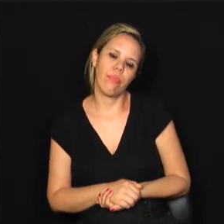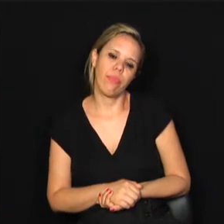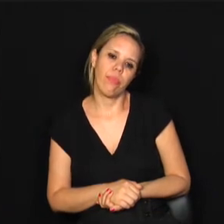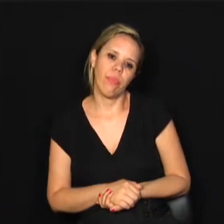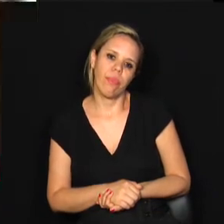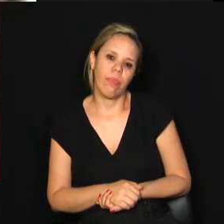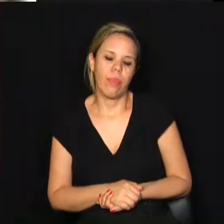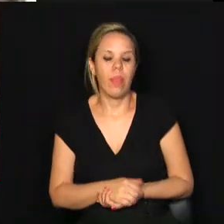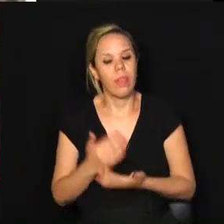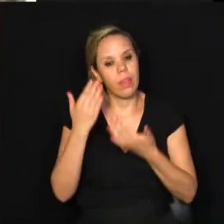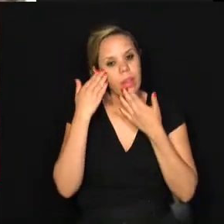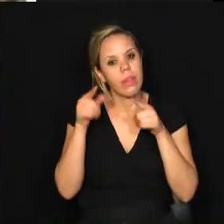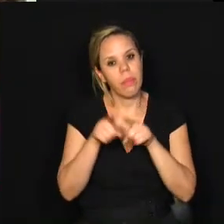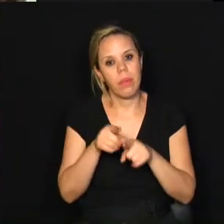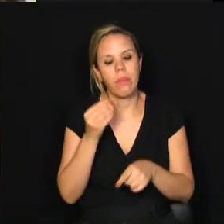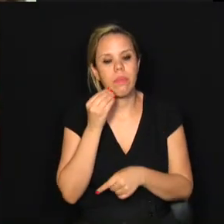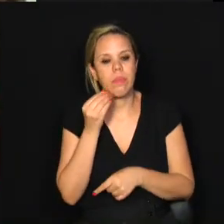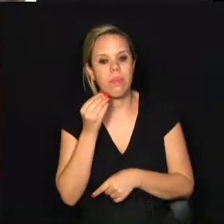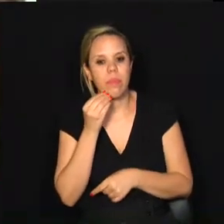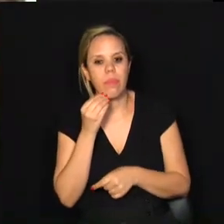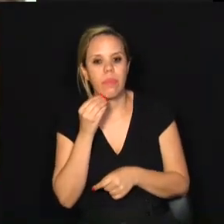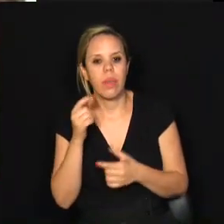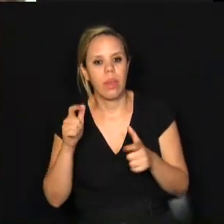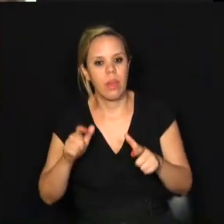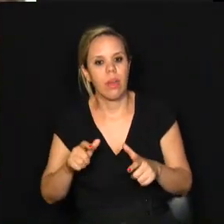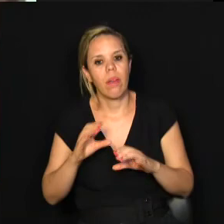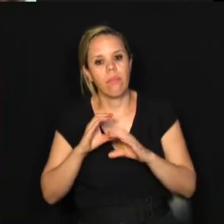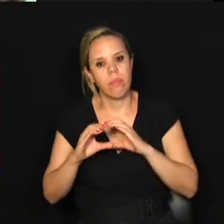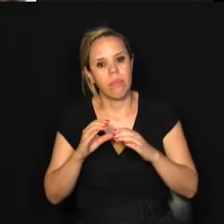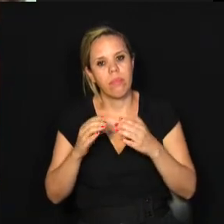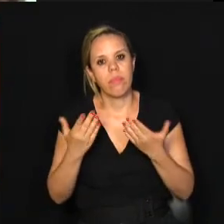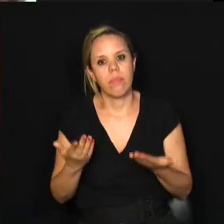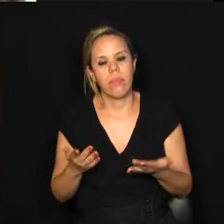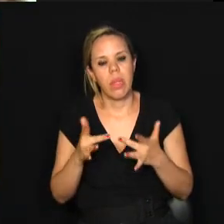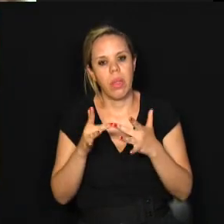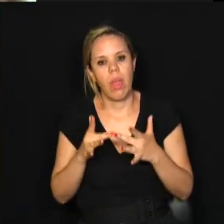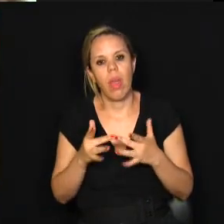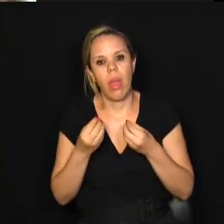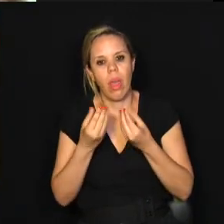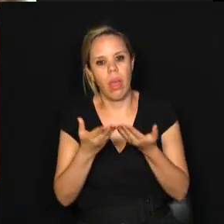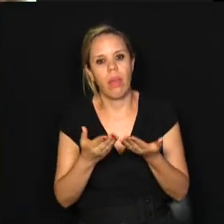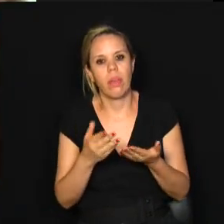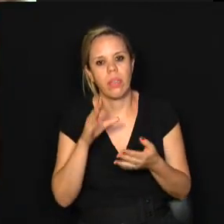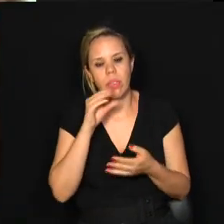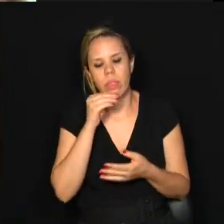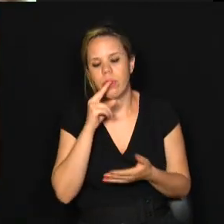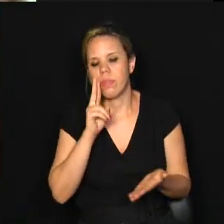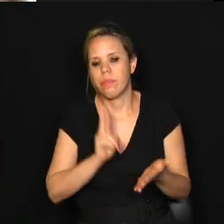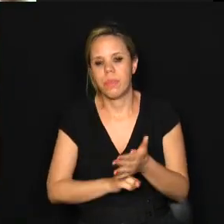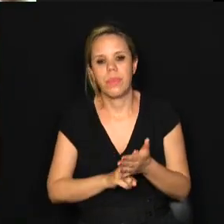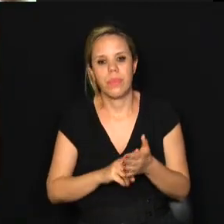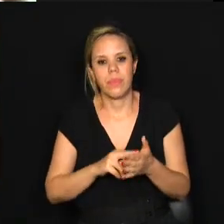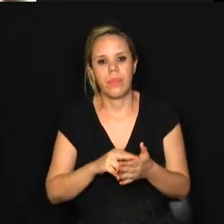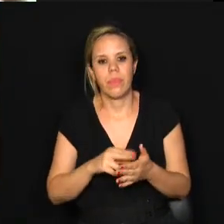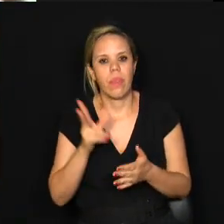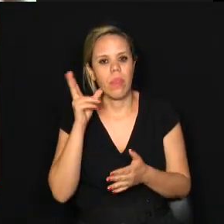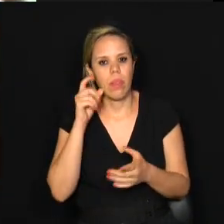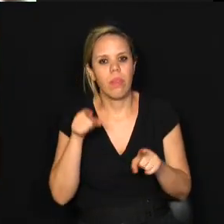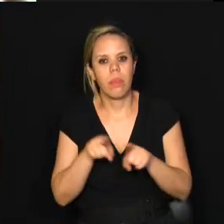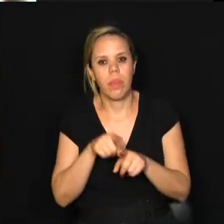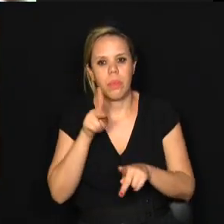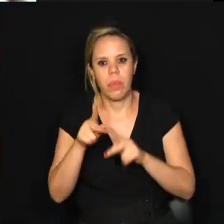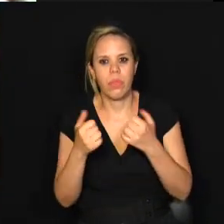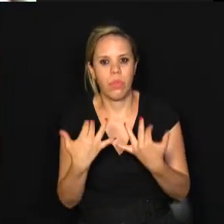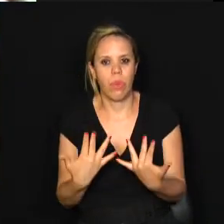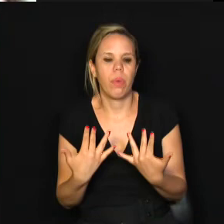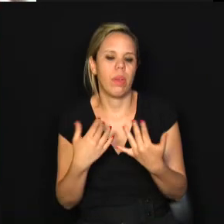Então, também agradeço a oportunidade desse espaço, né, que foi concedido para que os trabalhadores dos Correios sejam ouvidos também pela